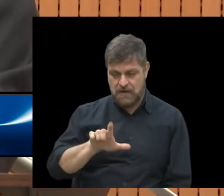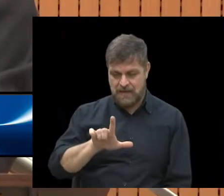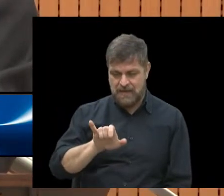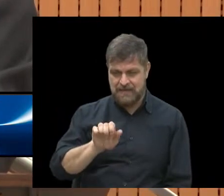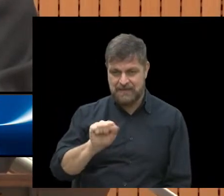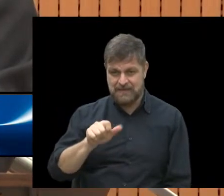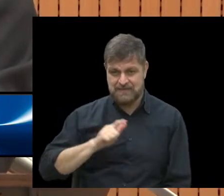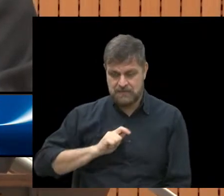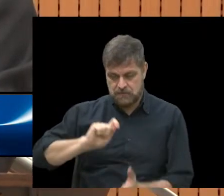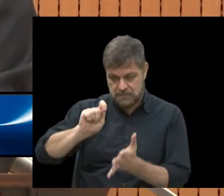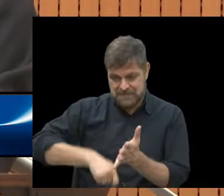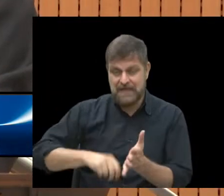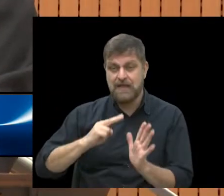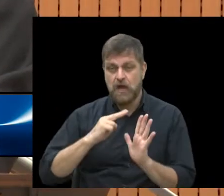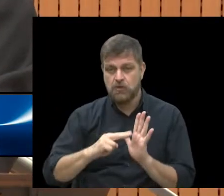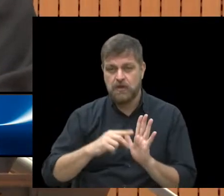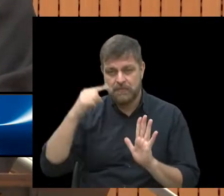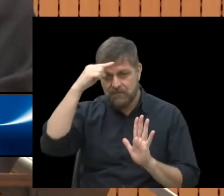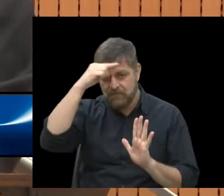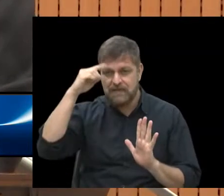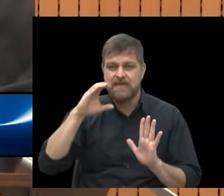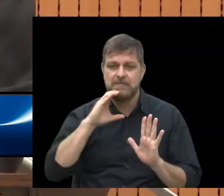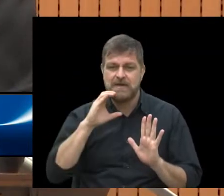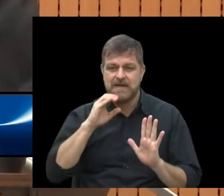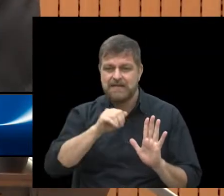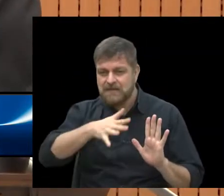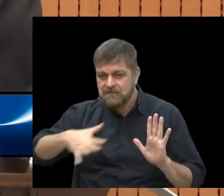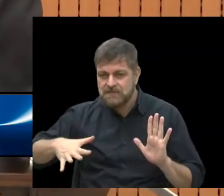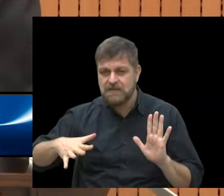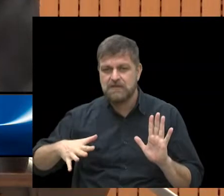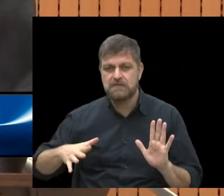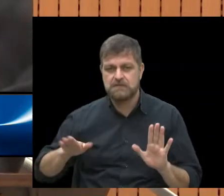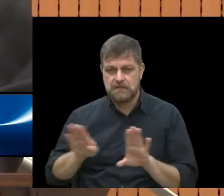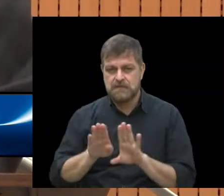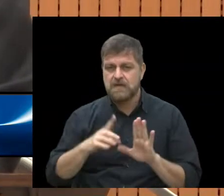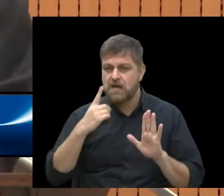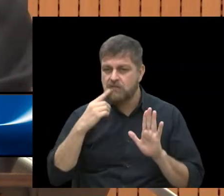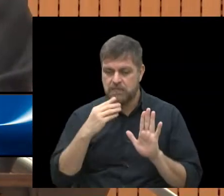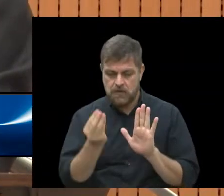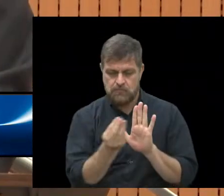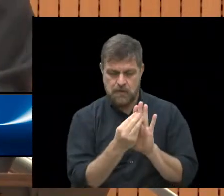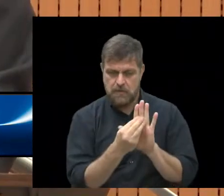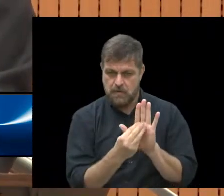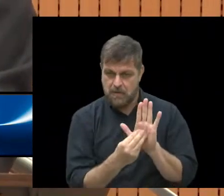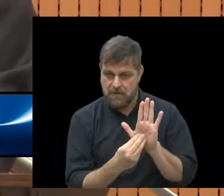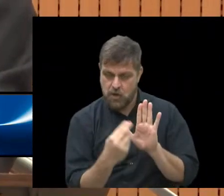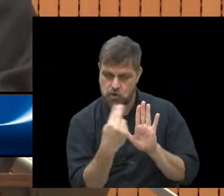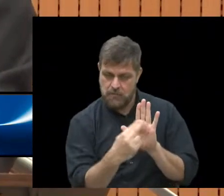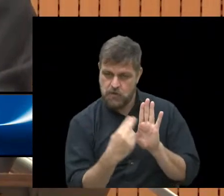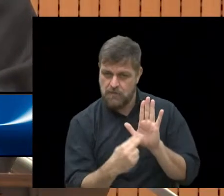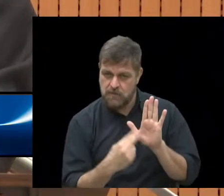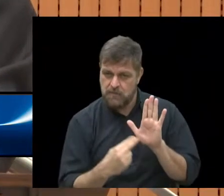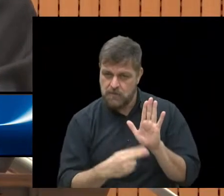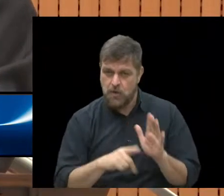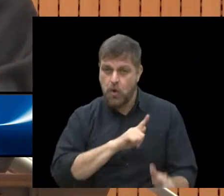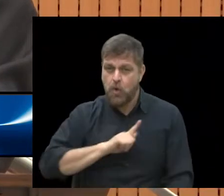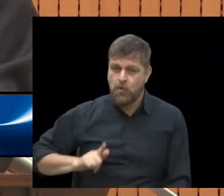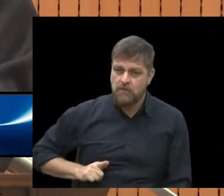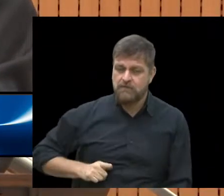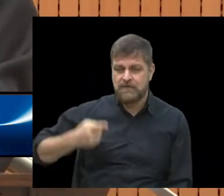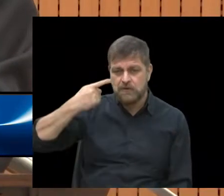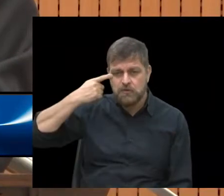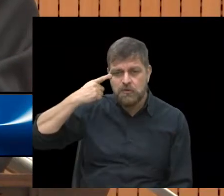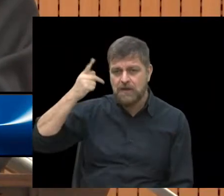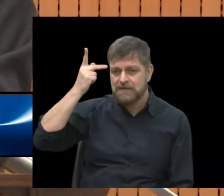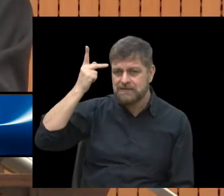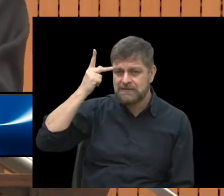pelo vereador Carlão do PT, Felipe Marquesi, Sidão Santos e Gilberto Vermelho, que apela ao governo do Estado de São